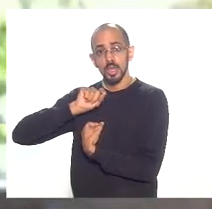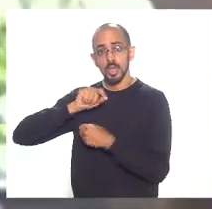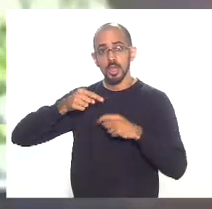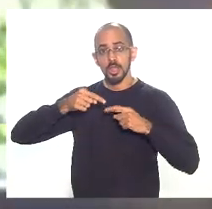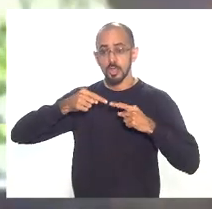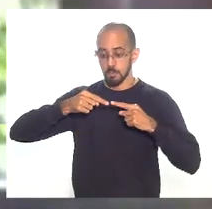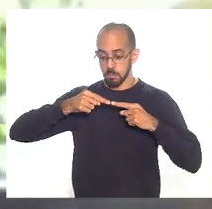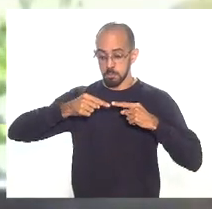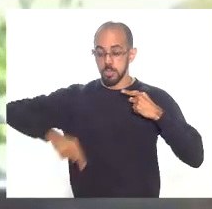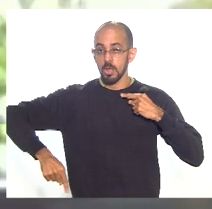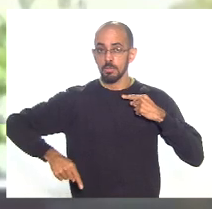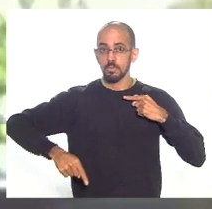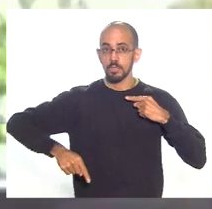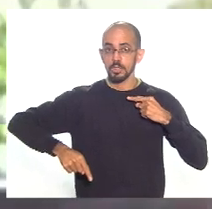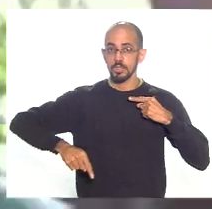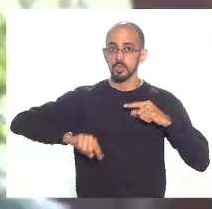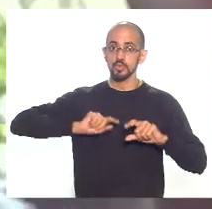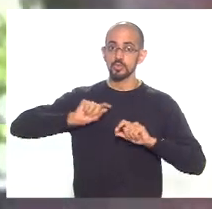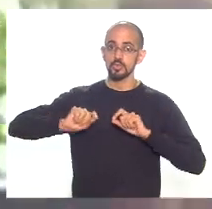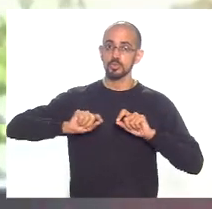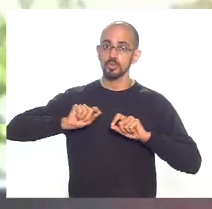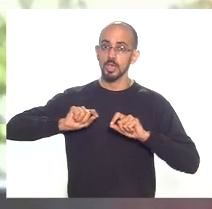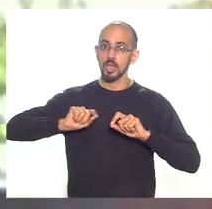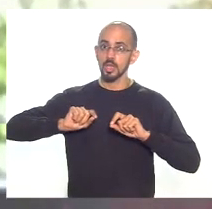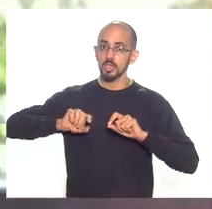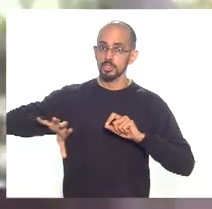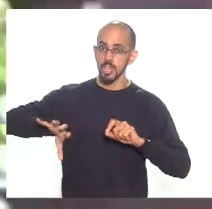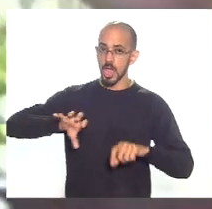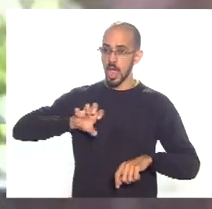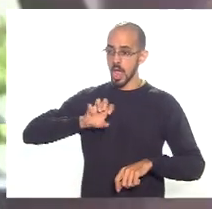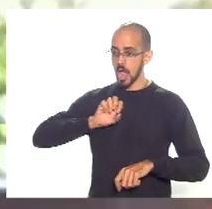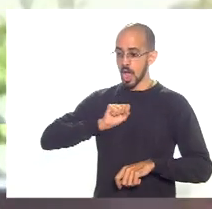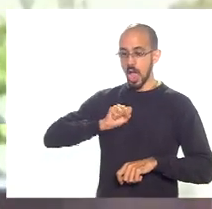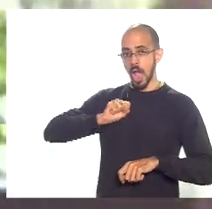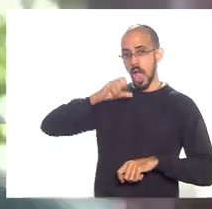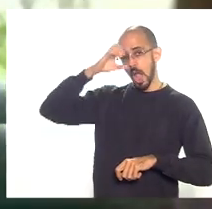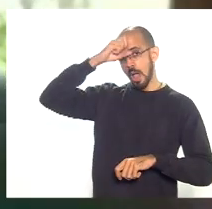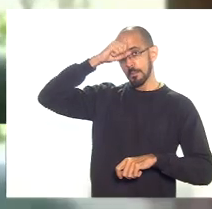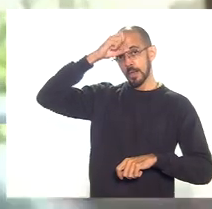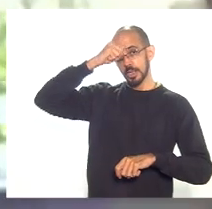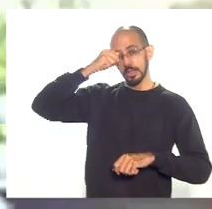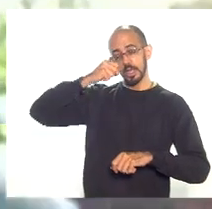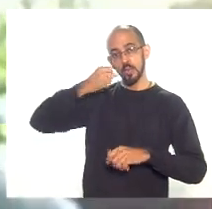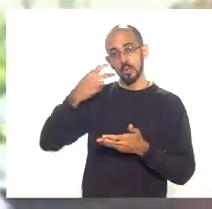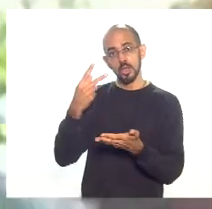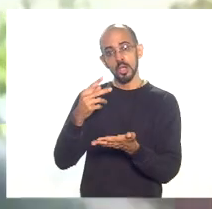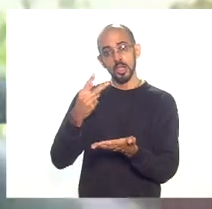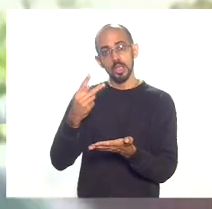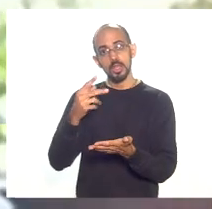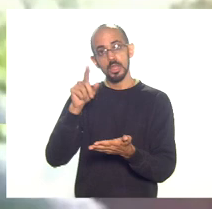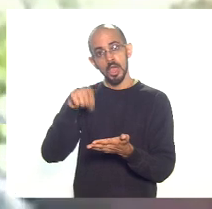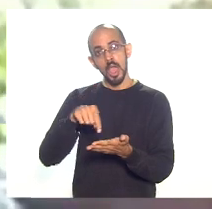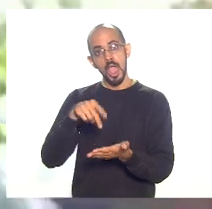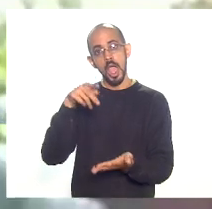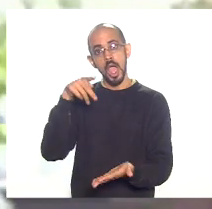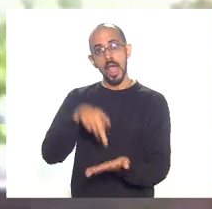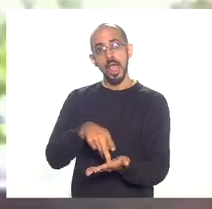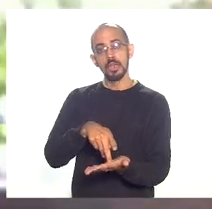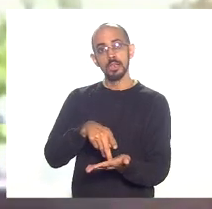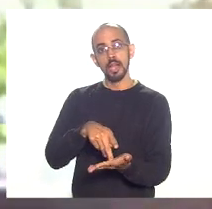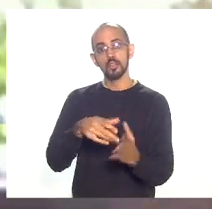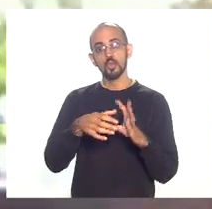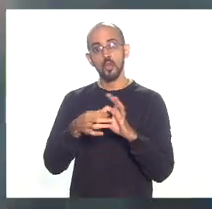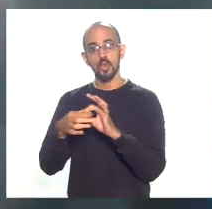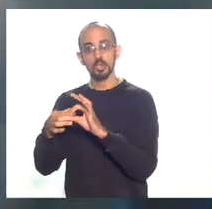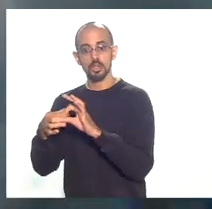receber aquilo que representa a realidade dos nossos tempos